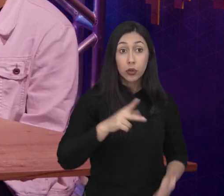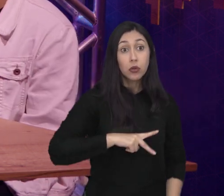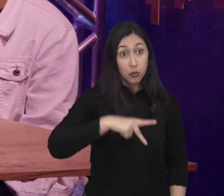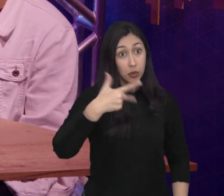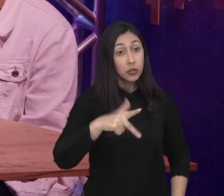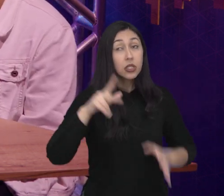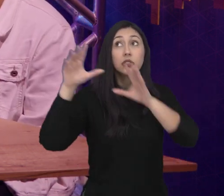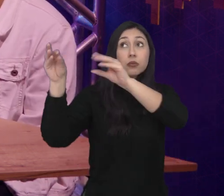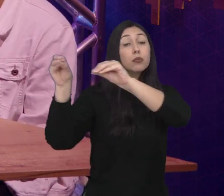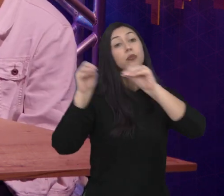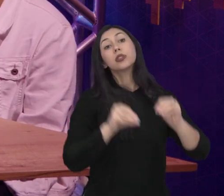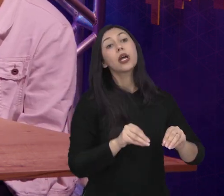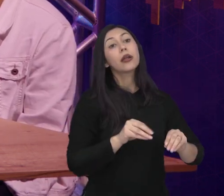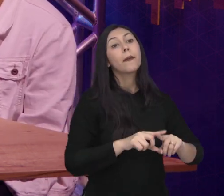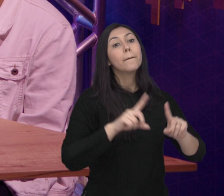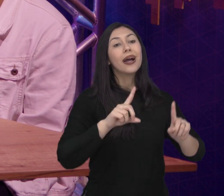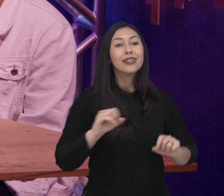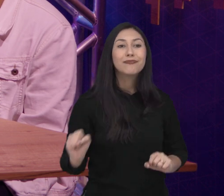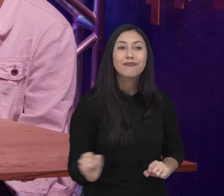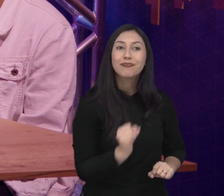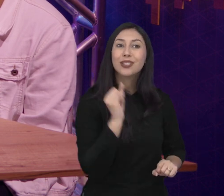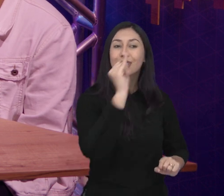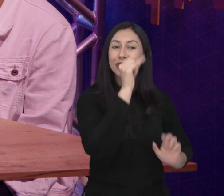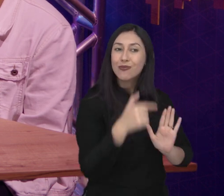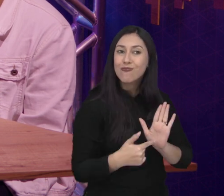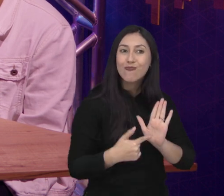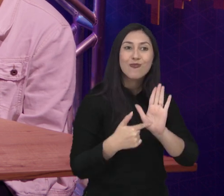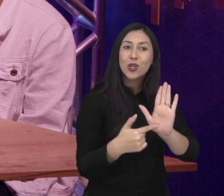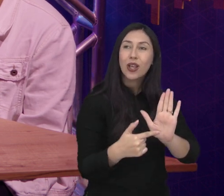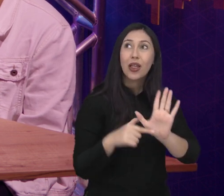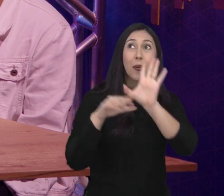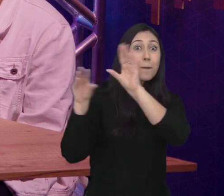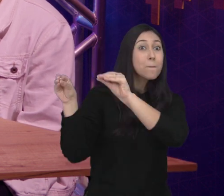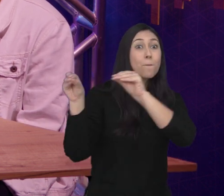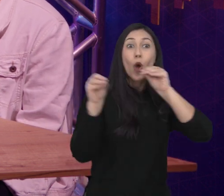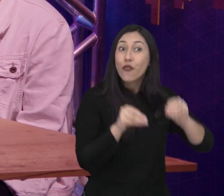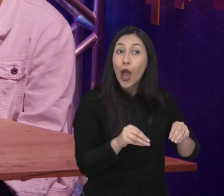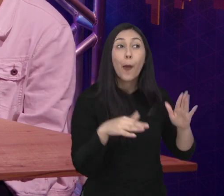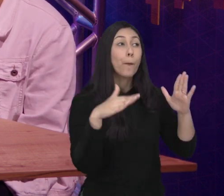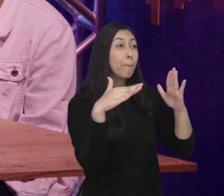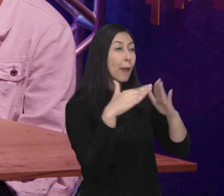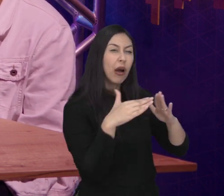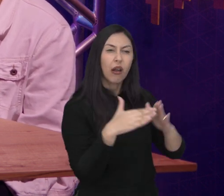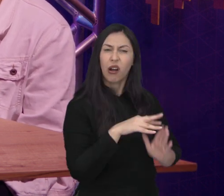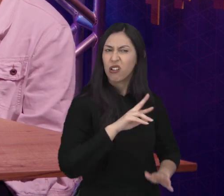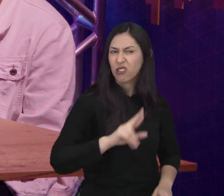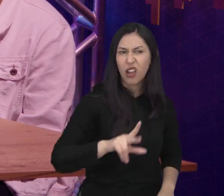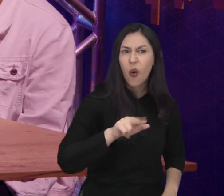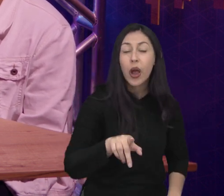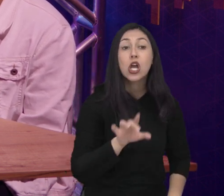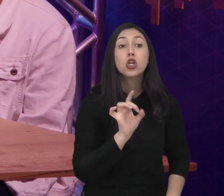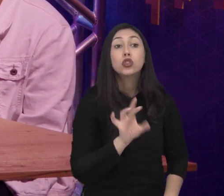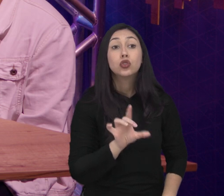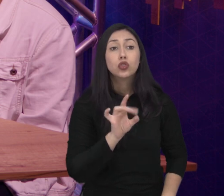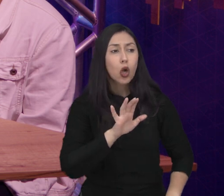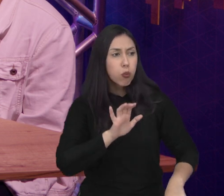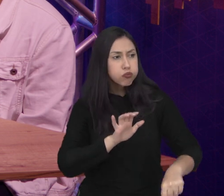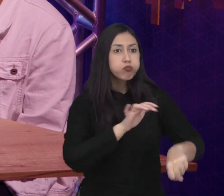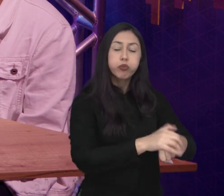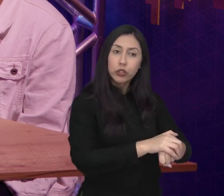portugueses vieram para cá, mas é importante então ressaltar que eles não vieram morar aqui, né? Eles vieram colonizar,